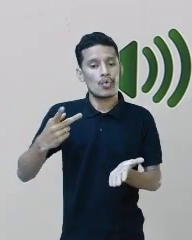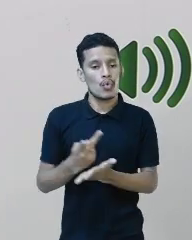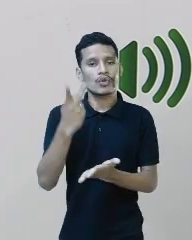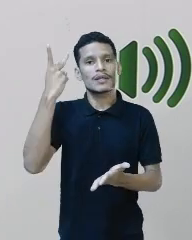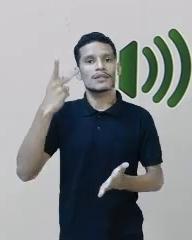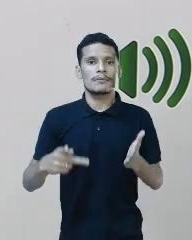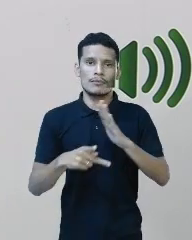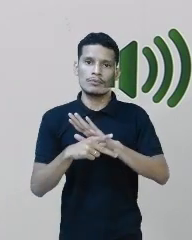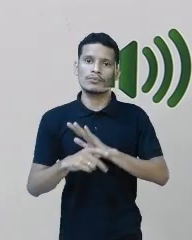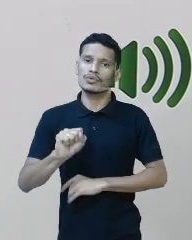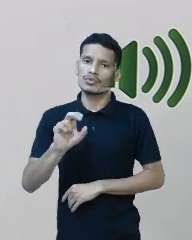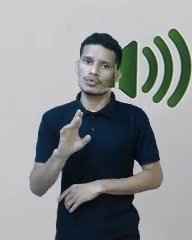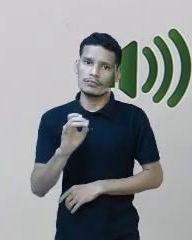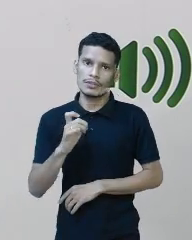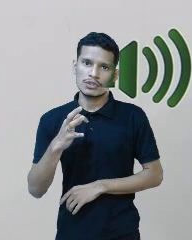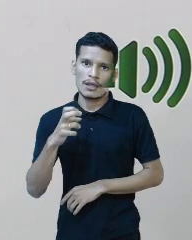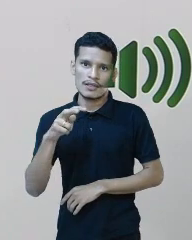os